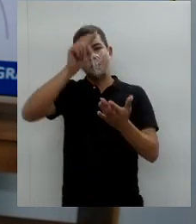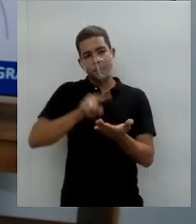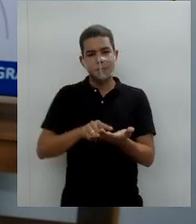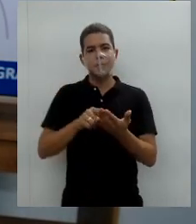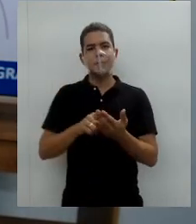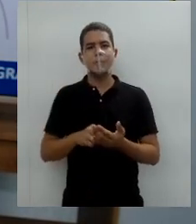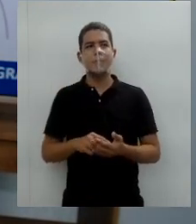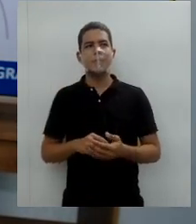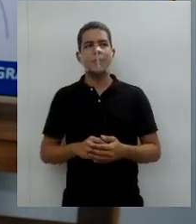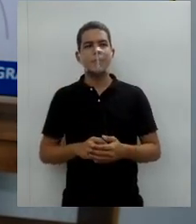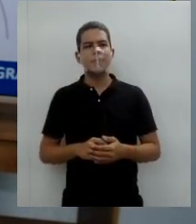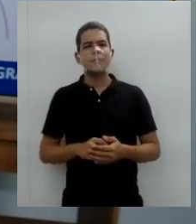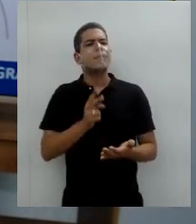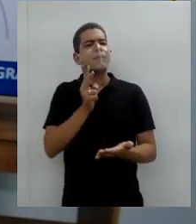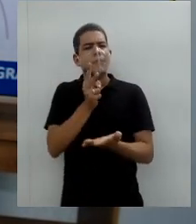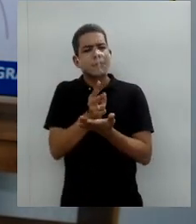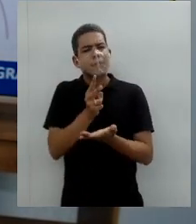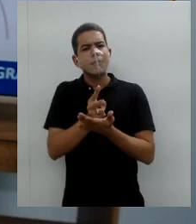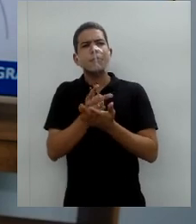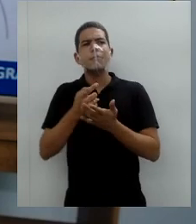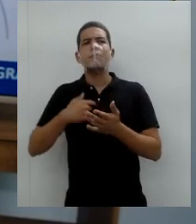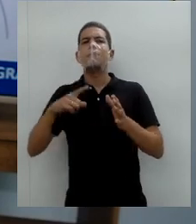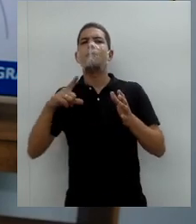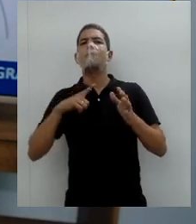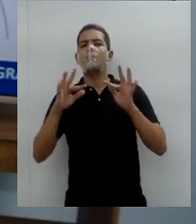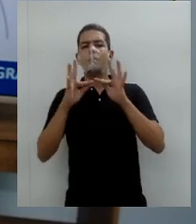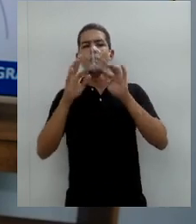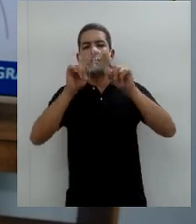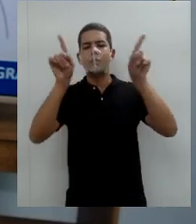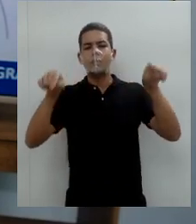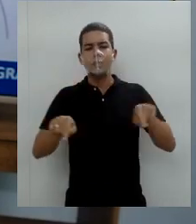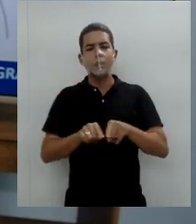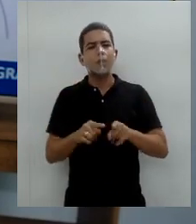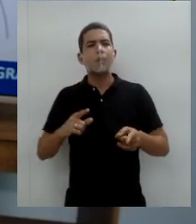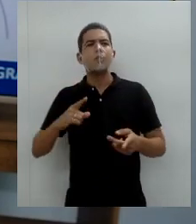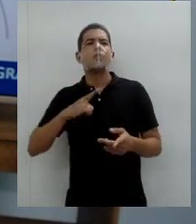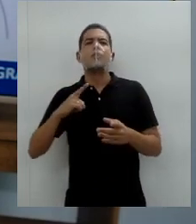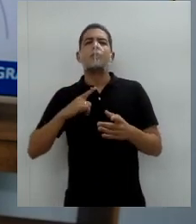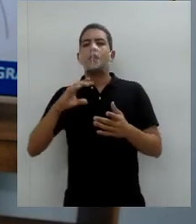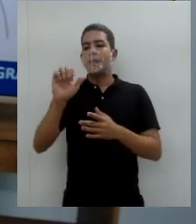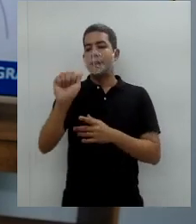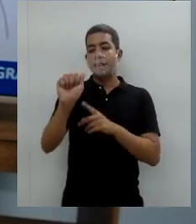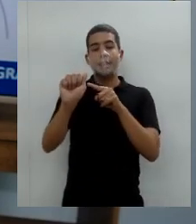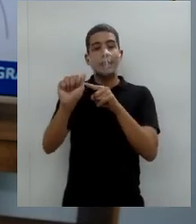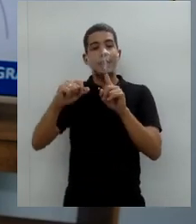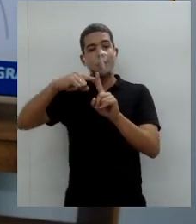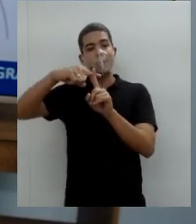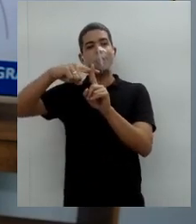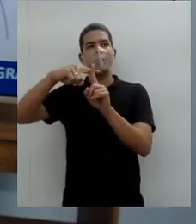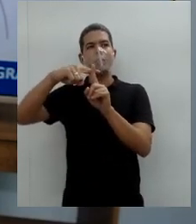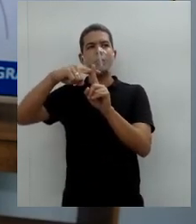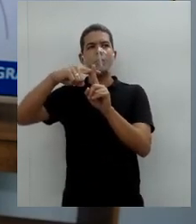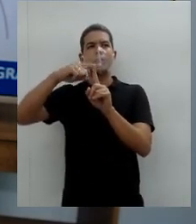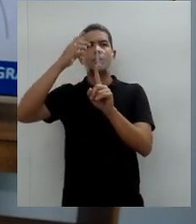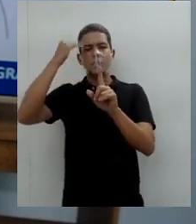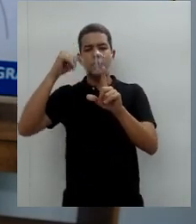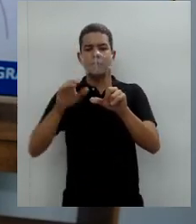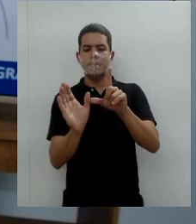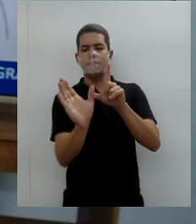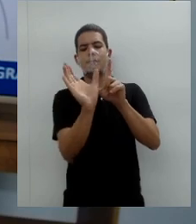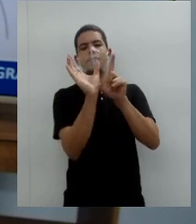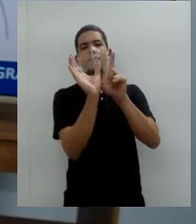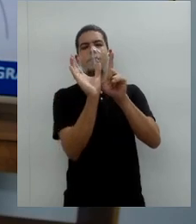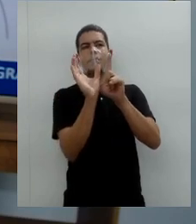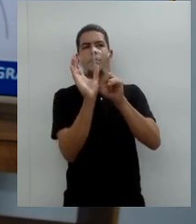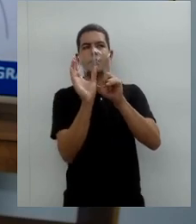vez que eu tiver uma função quadrática, onde o coeficiente A é positivo, parábola com cavidade